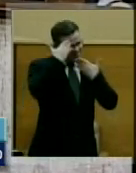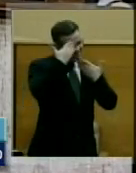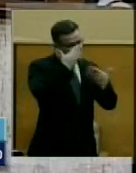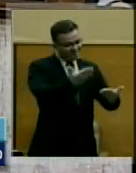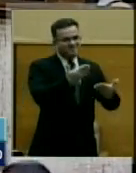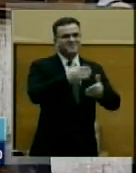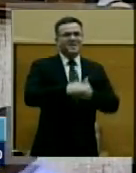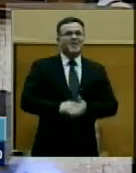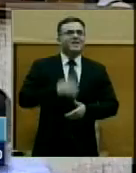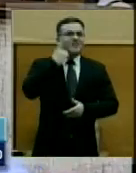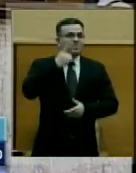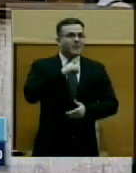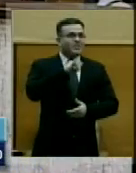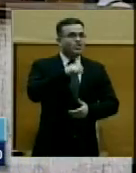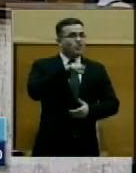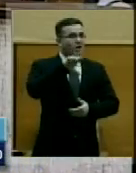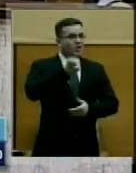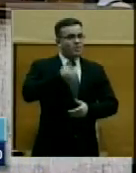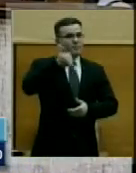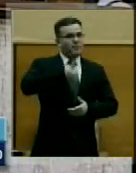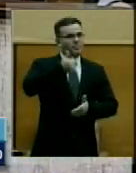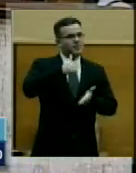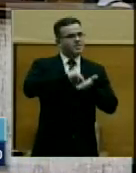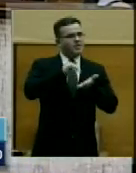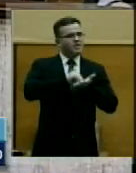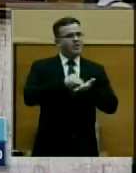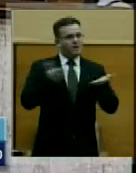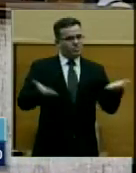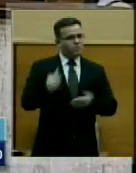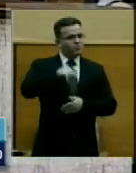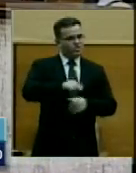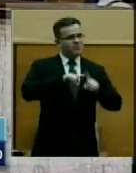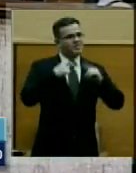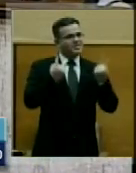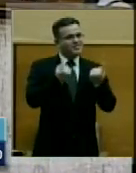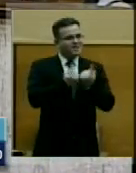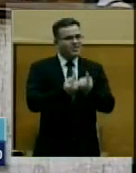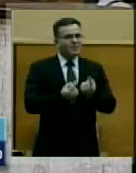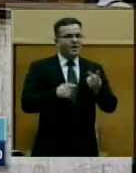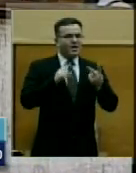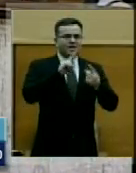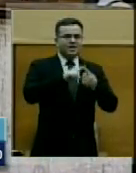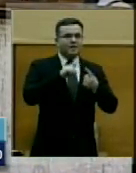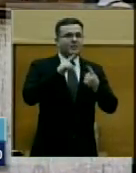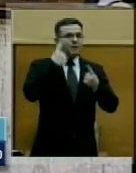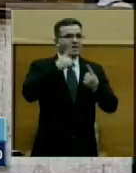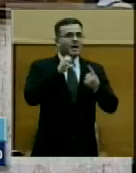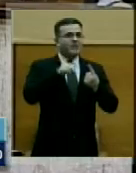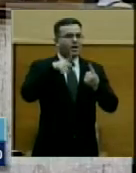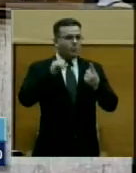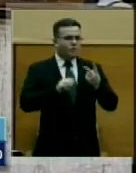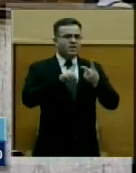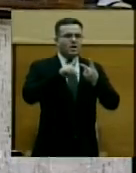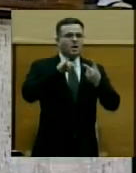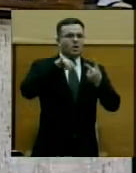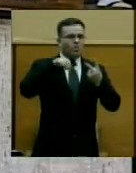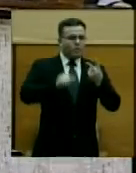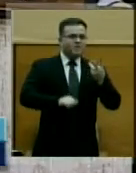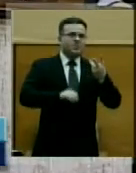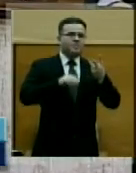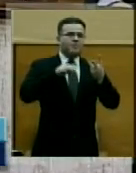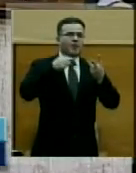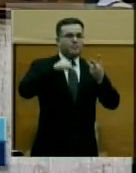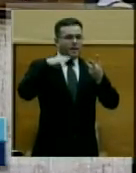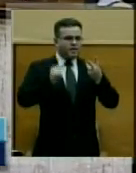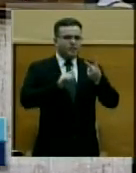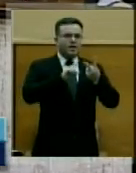Agradecer o deputado Jairo de Glória, primeiro secretário nessa sessão. As deputadas Ana Lúcia, Gorete Reis, deputado Vanderbal Marinho, capitão